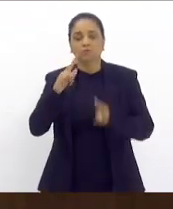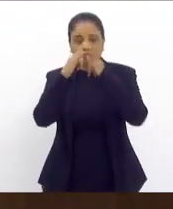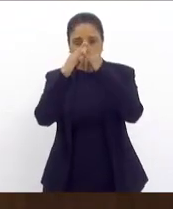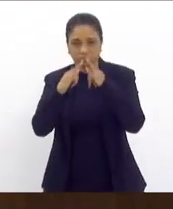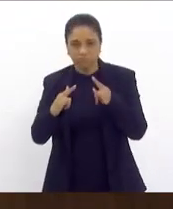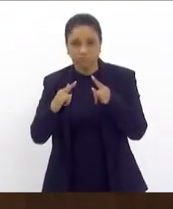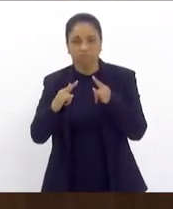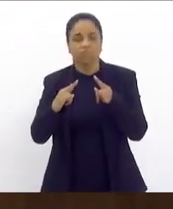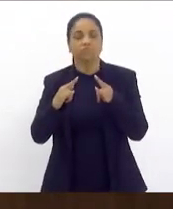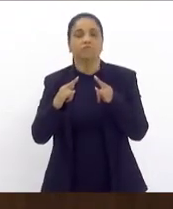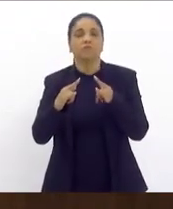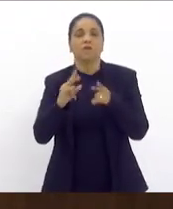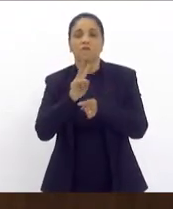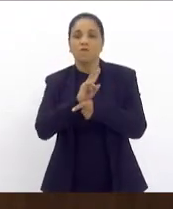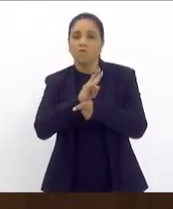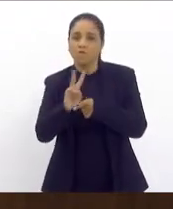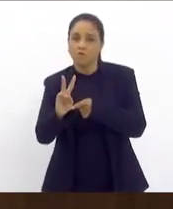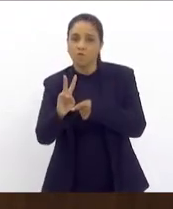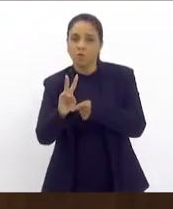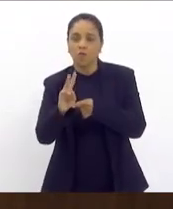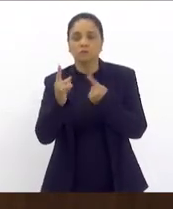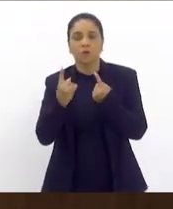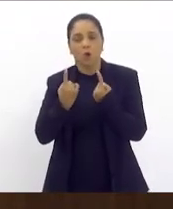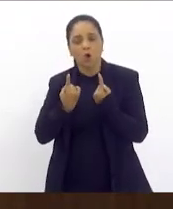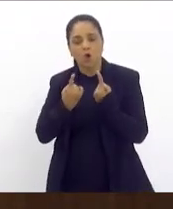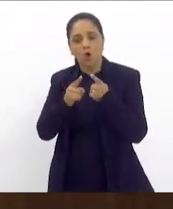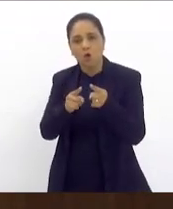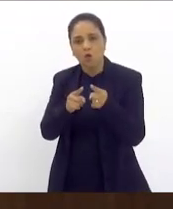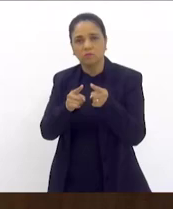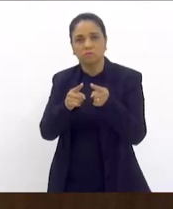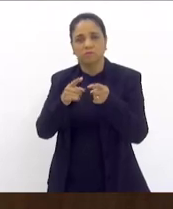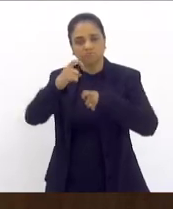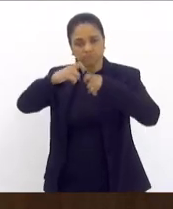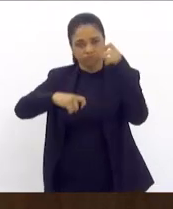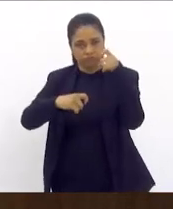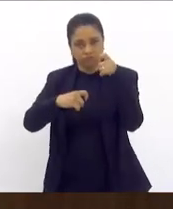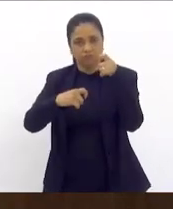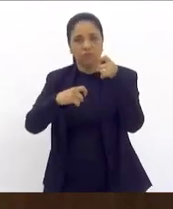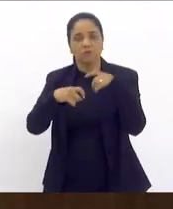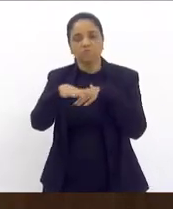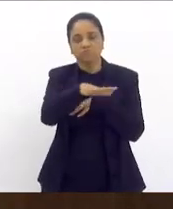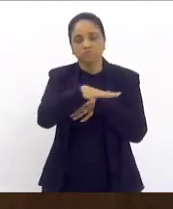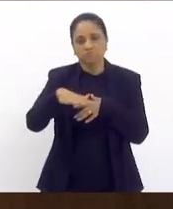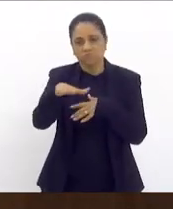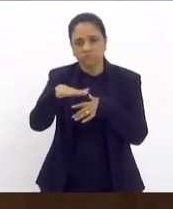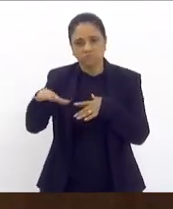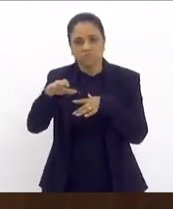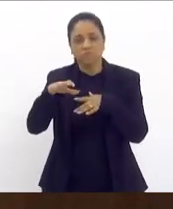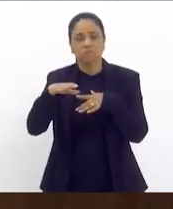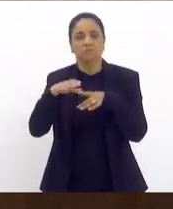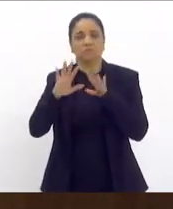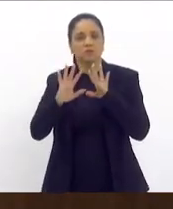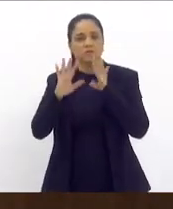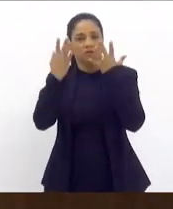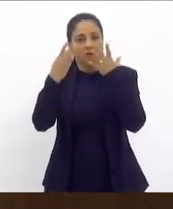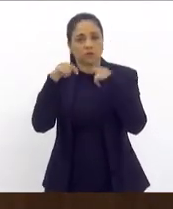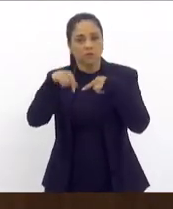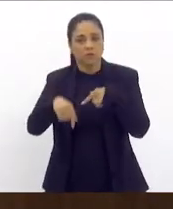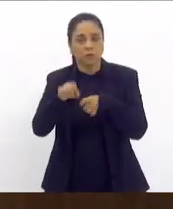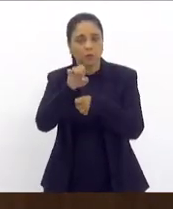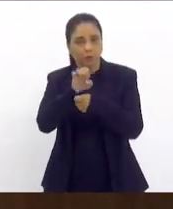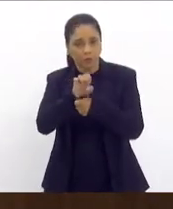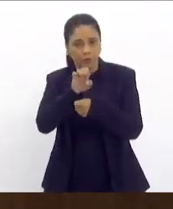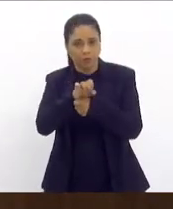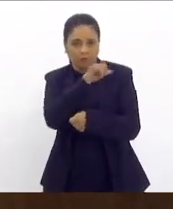Violetas contra violência sexual em eventos culturais realizados em espaços públicos no âmbito do Estado do Rio de